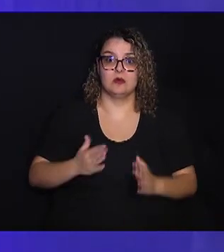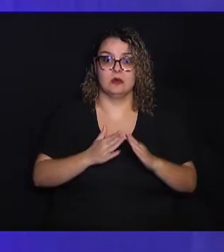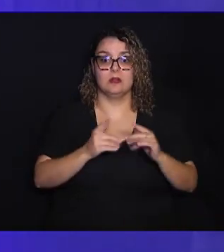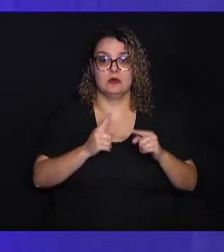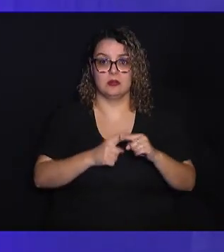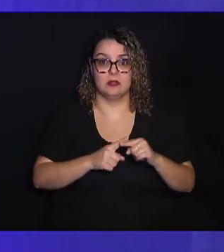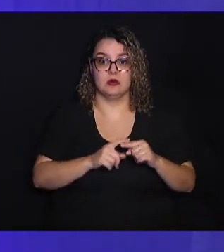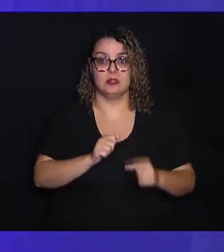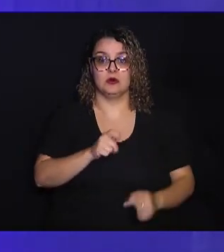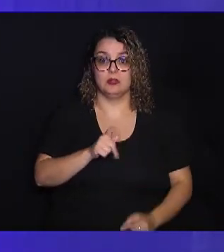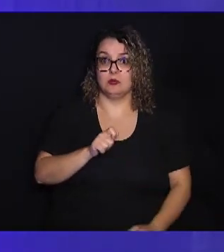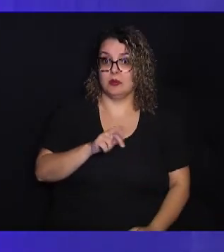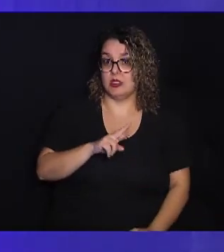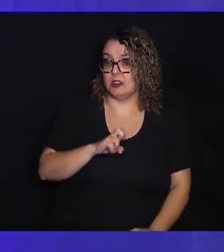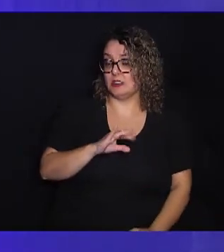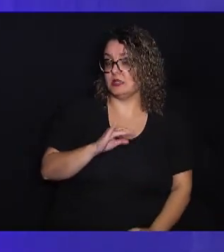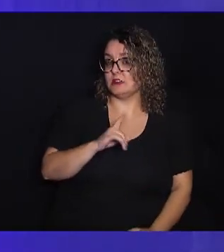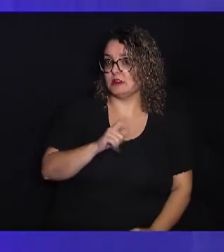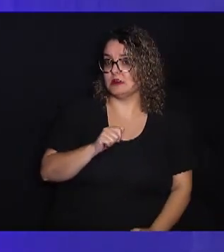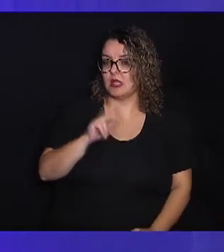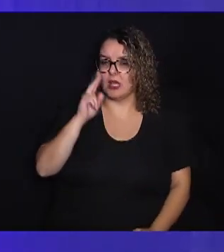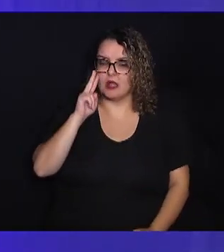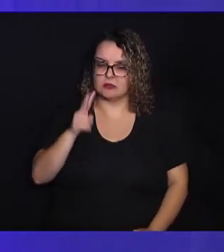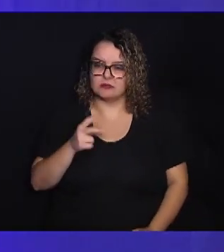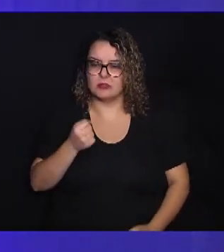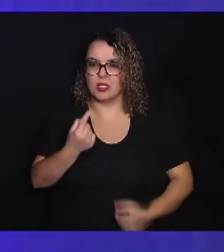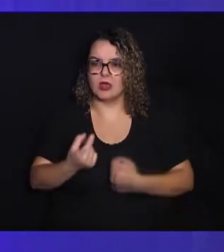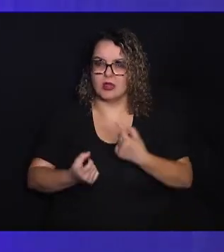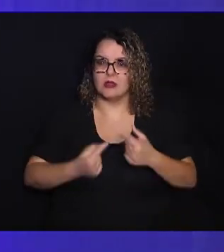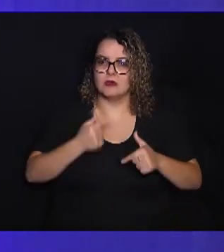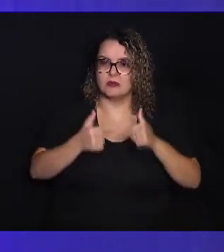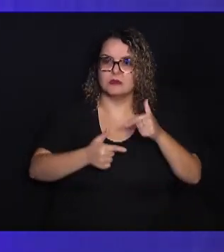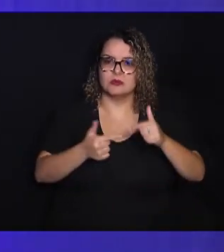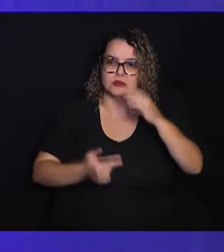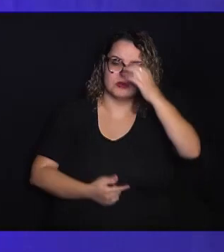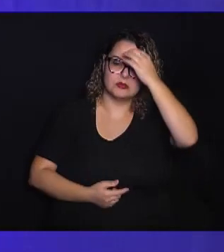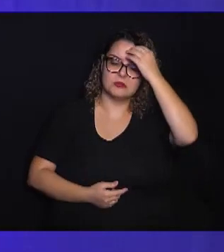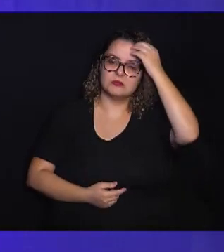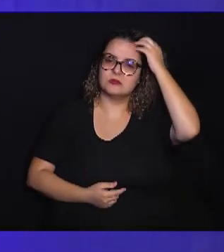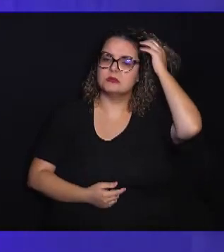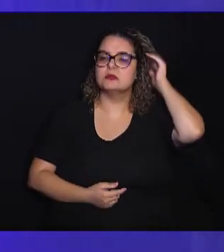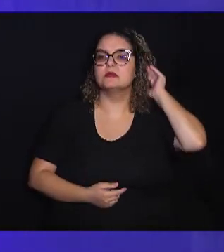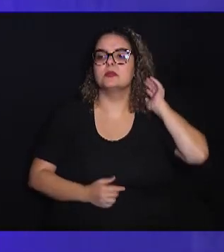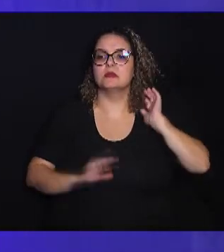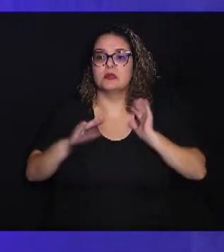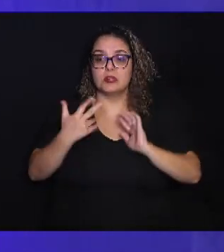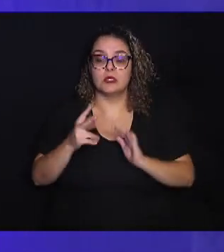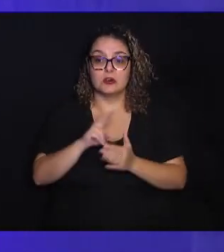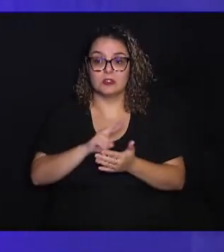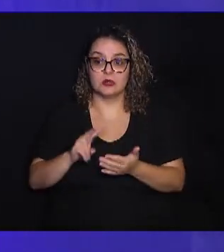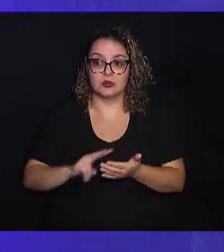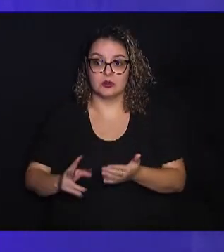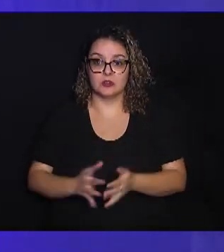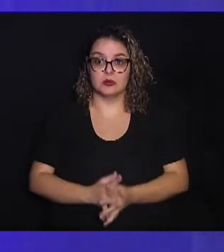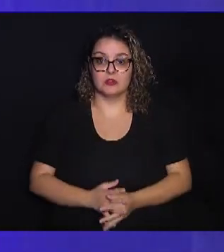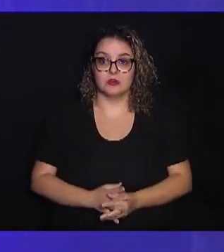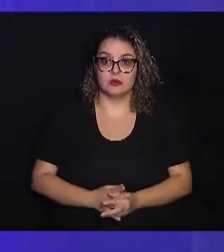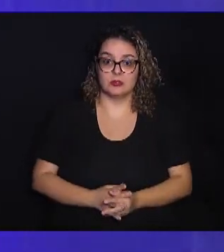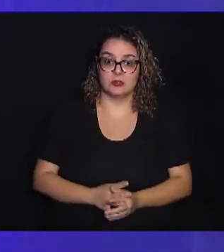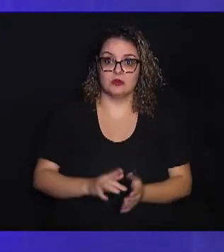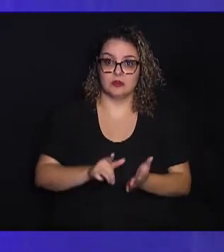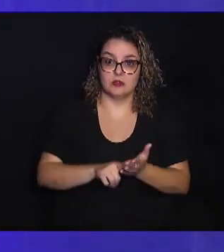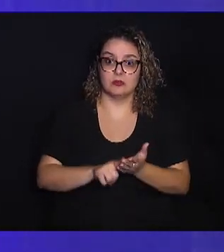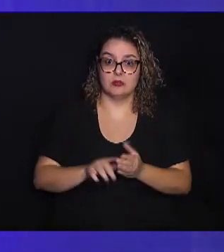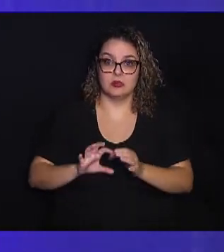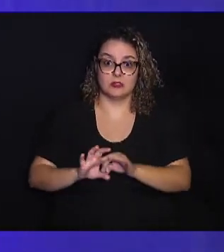de Aparecida, e vi algumas obras, e quando estava lendo o folheto que ele deixou